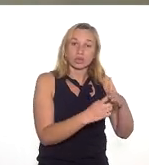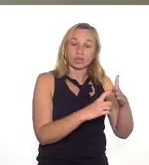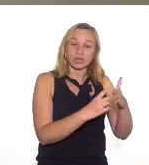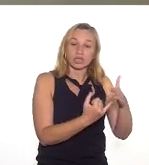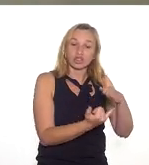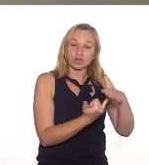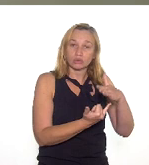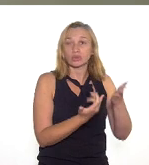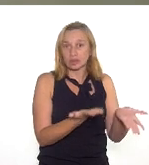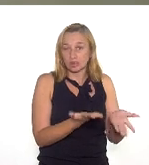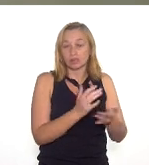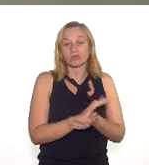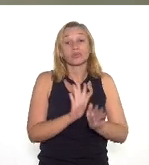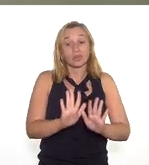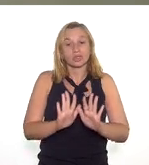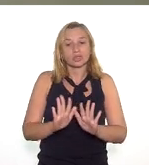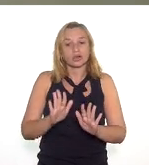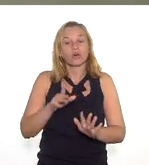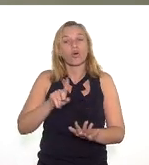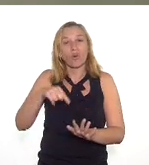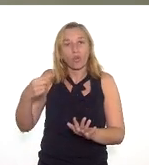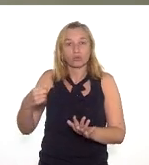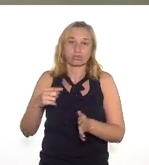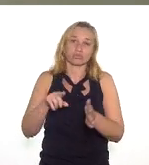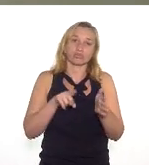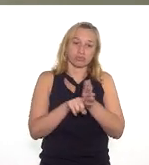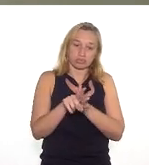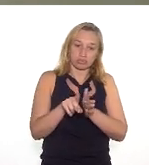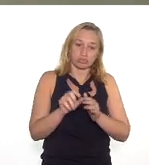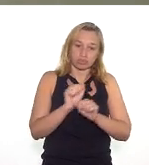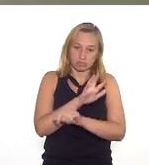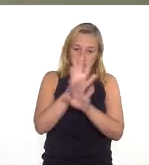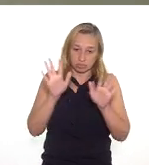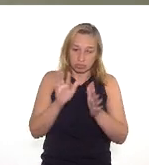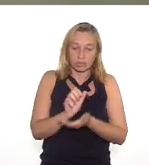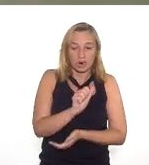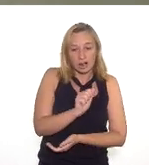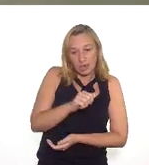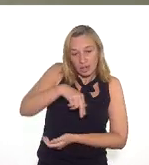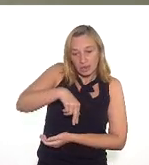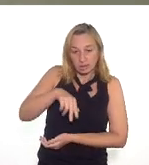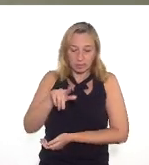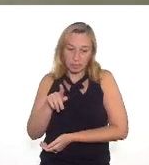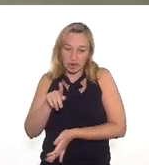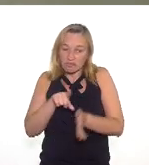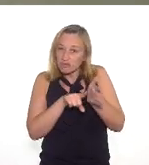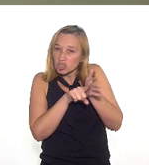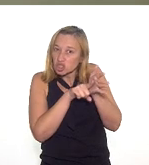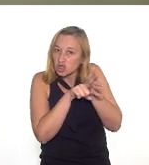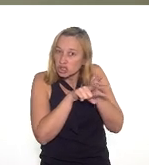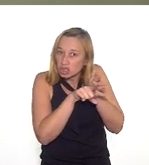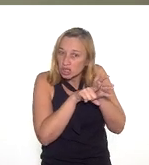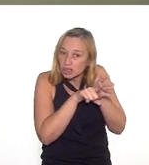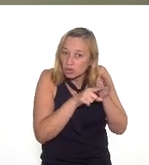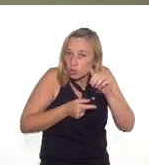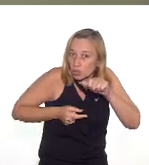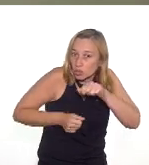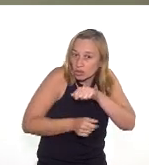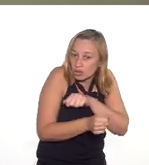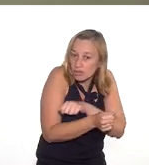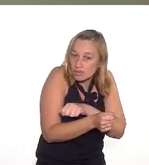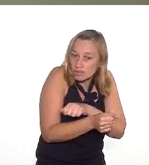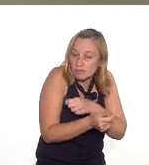tenho, para ficar claro, mais uma pergunta. A ANP fiscaliza o investimento